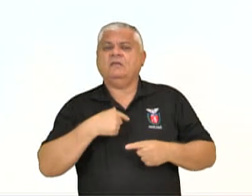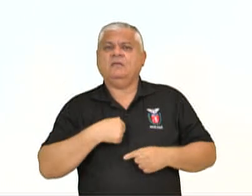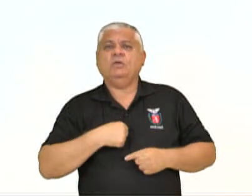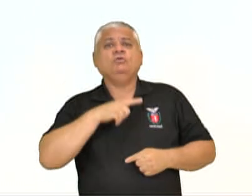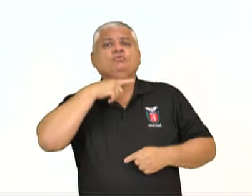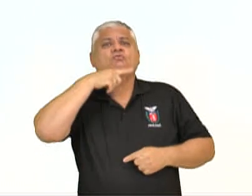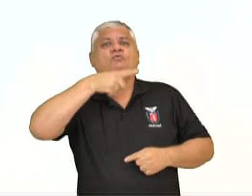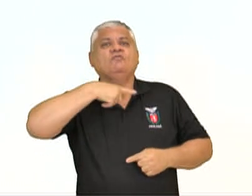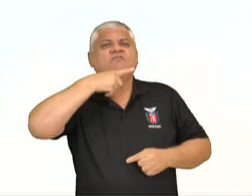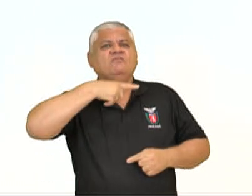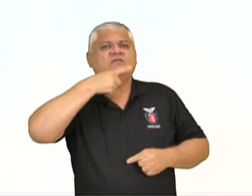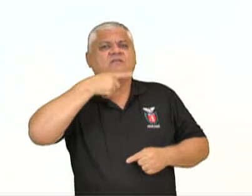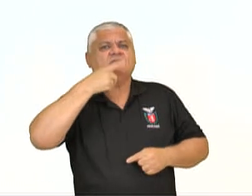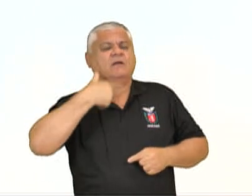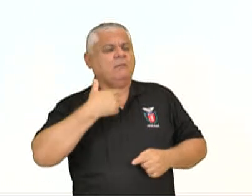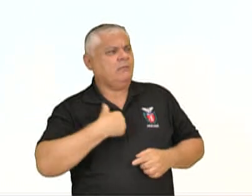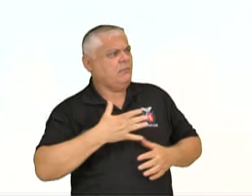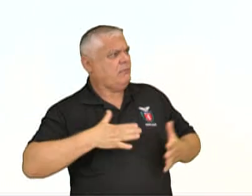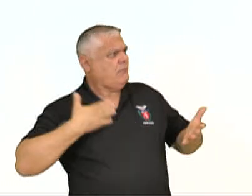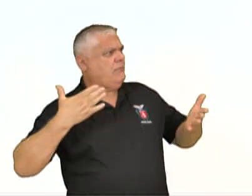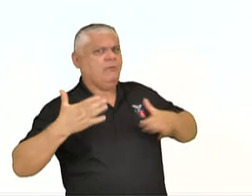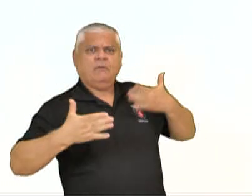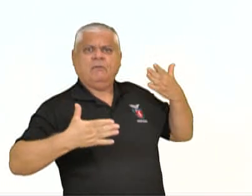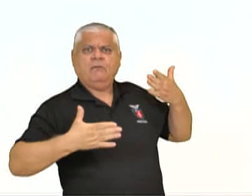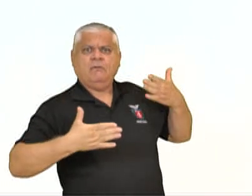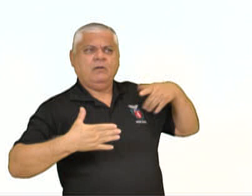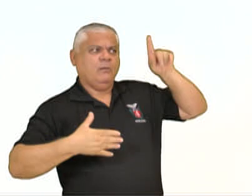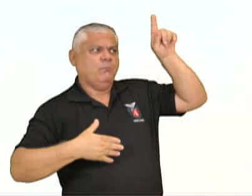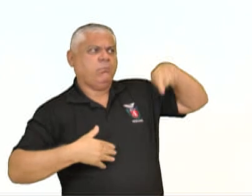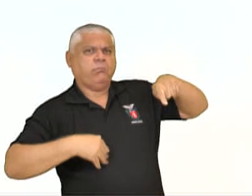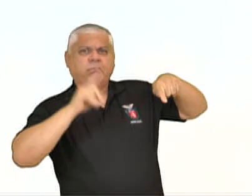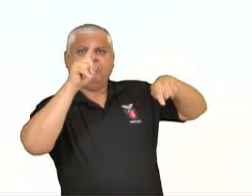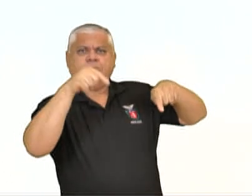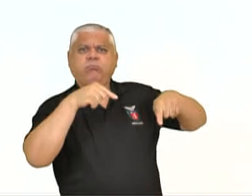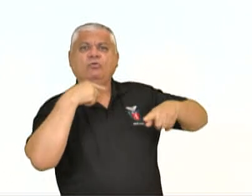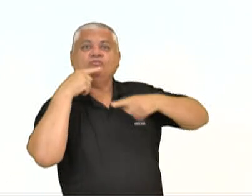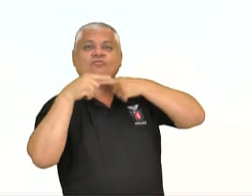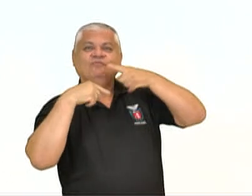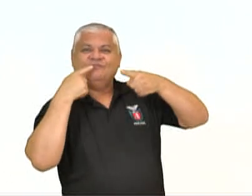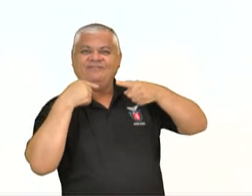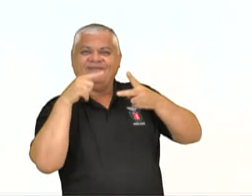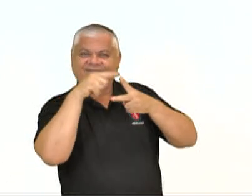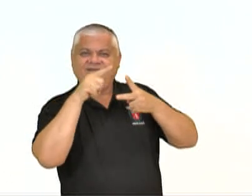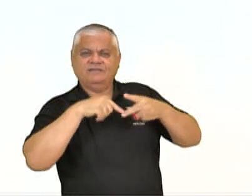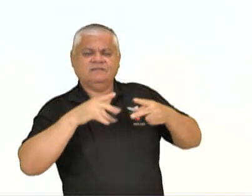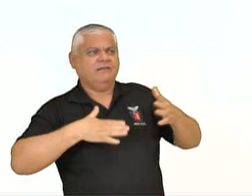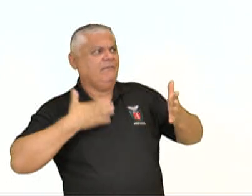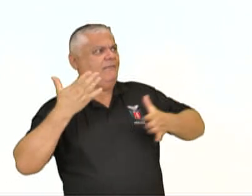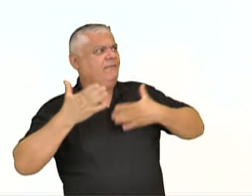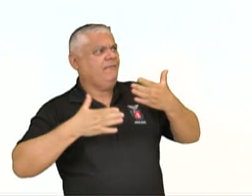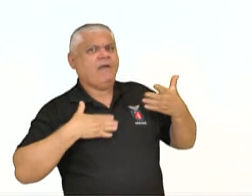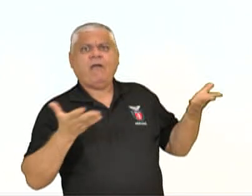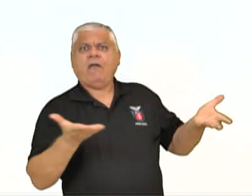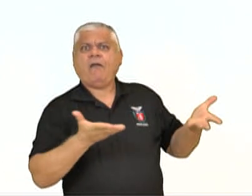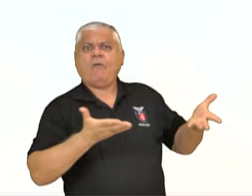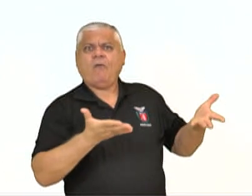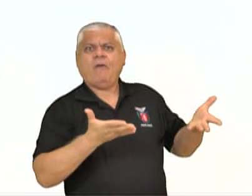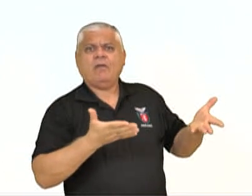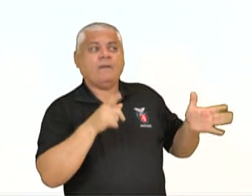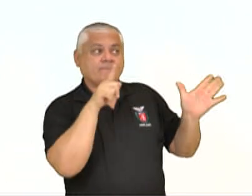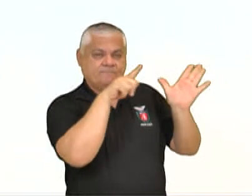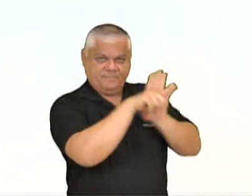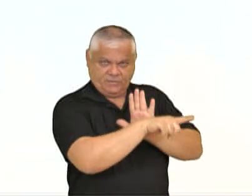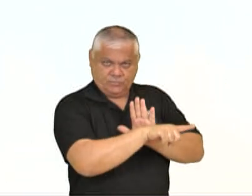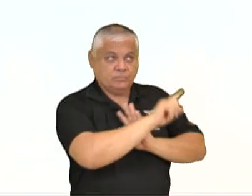dúvida e espanto, acontecendo ao mesmo tempo. Né? Então, e agora? É uma pergunta, né? O que